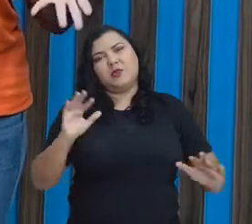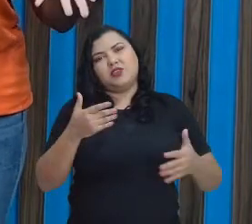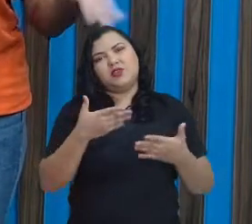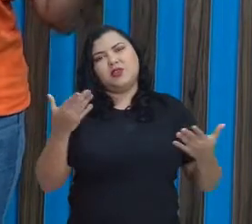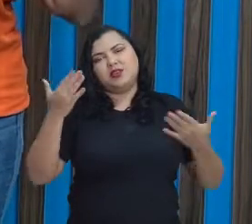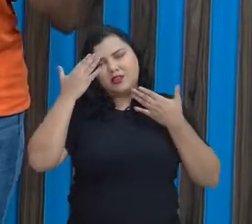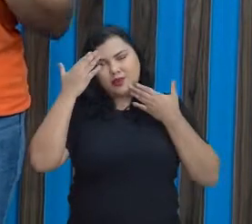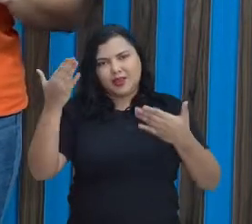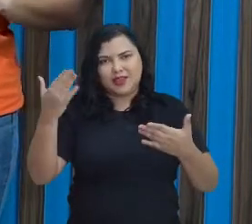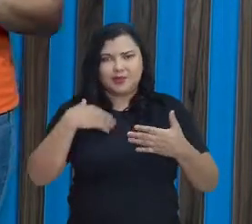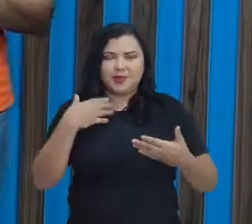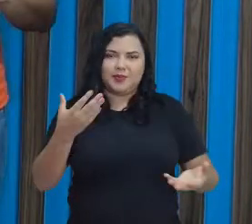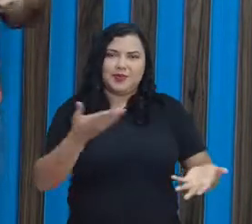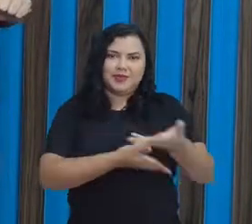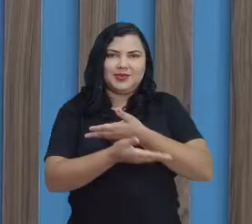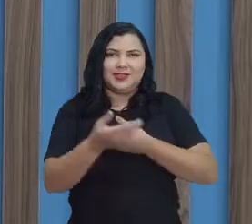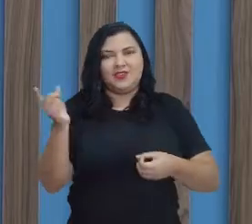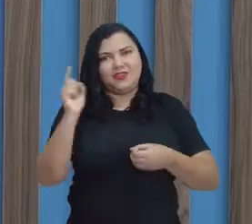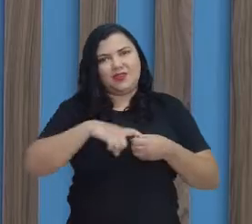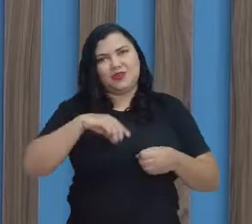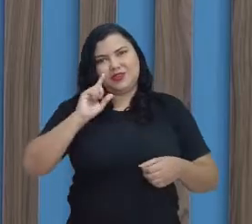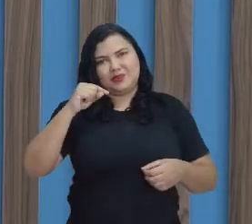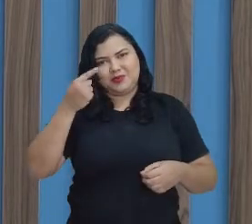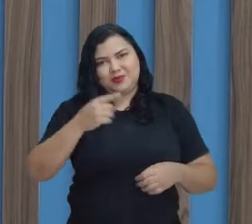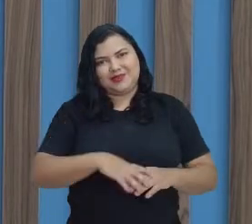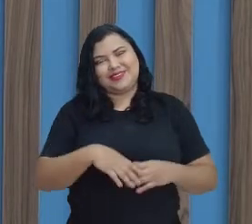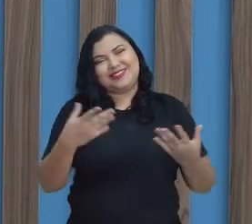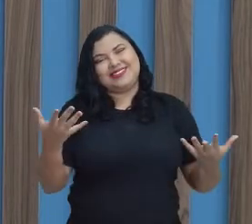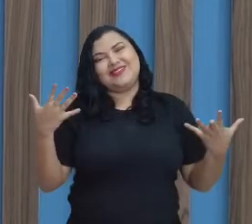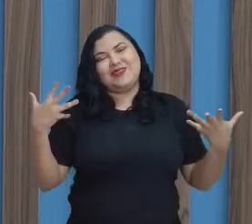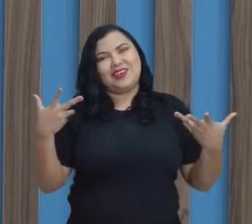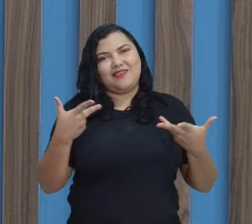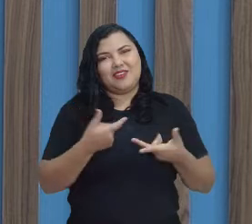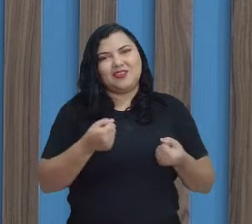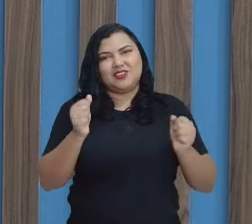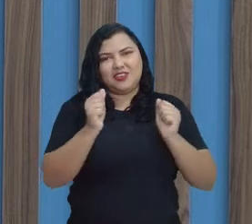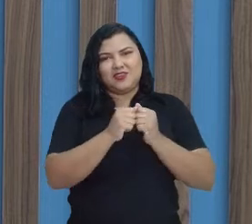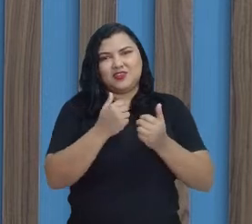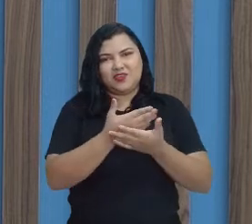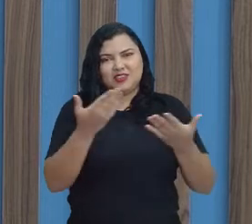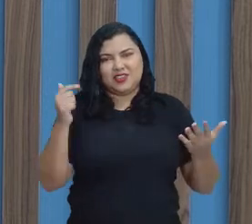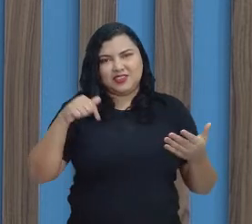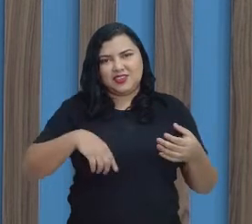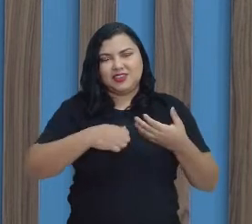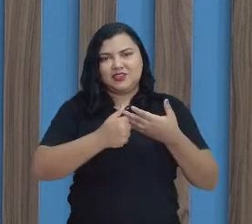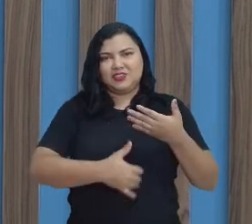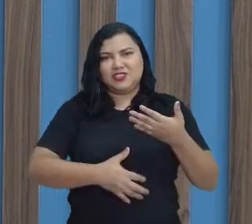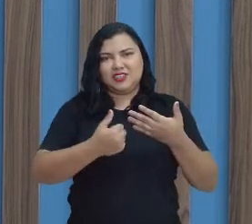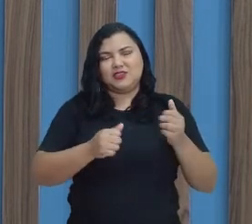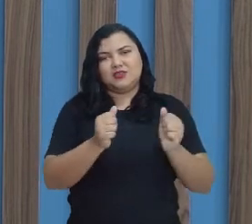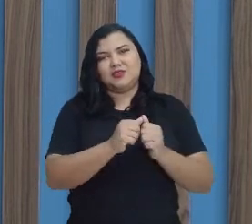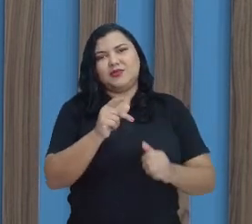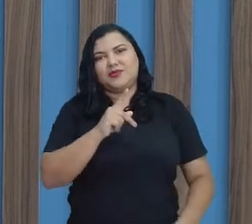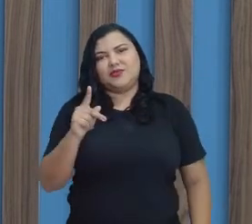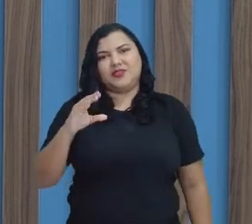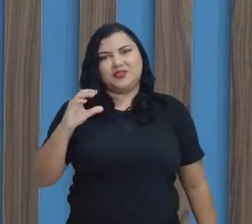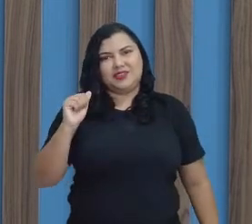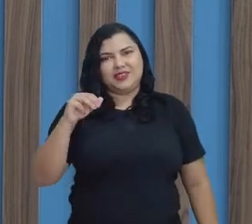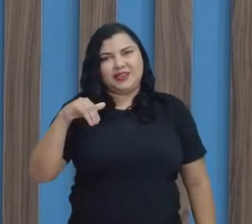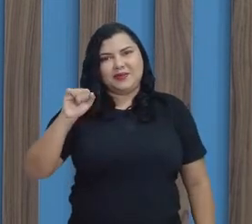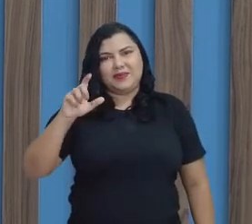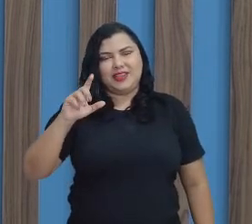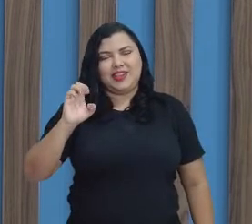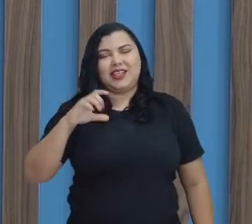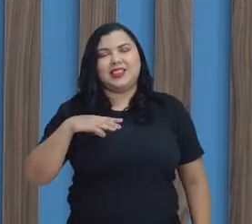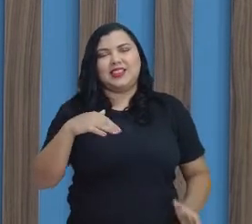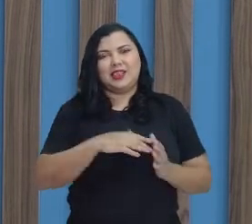pela presença, eu já volto. Minha gente, foi maravilhoso estar com vocês aqui no chat, com a professora Camille. Até a